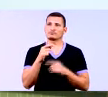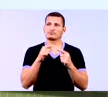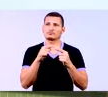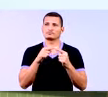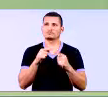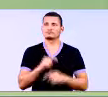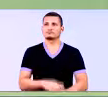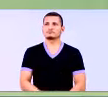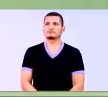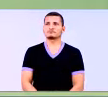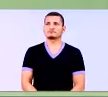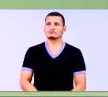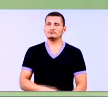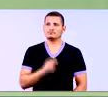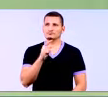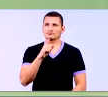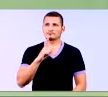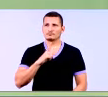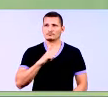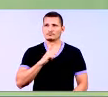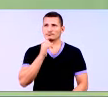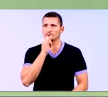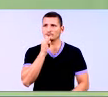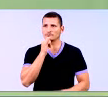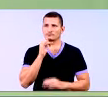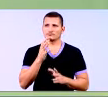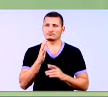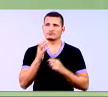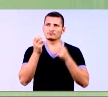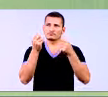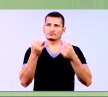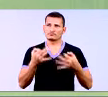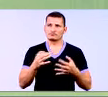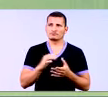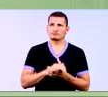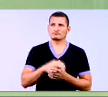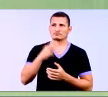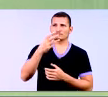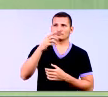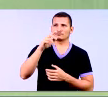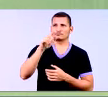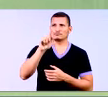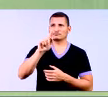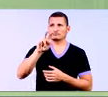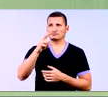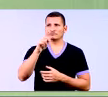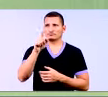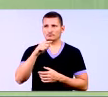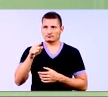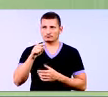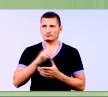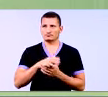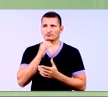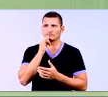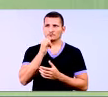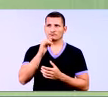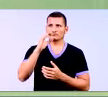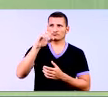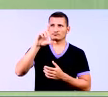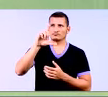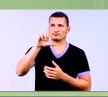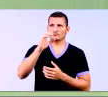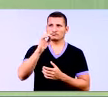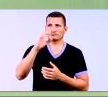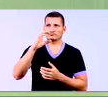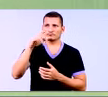Aqui a gente tem um exemplo aqui que a gente acabou de falar, processador de 3 GHz. Se o clock externo dele, aqui ele faz